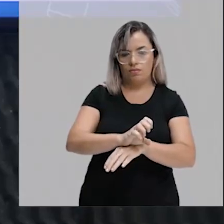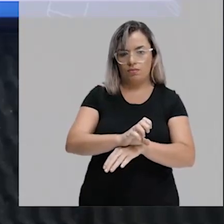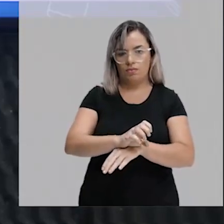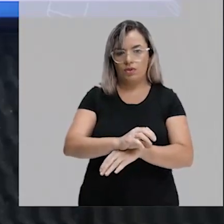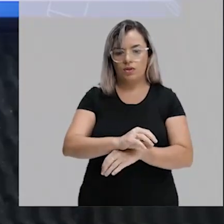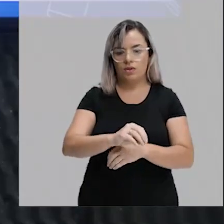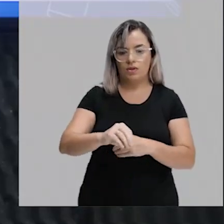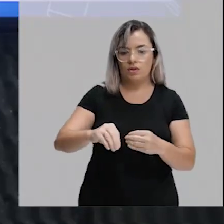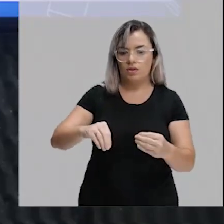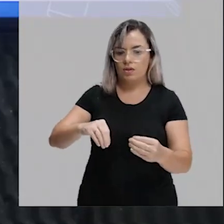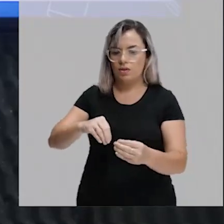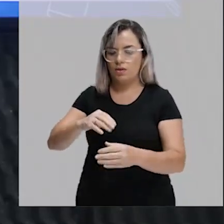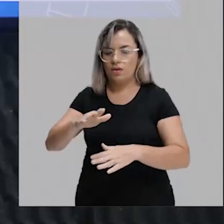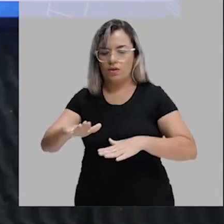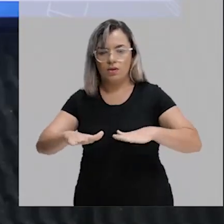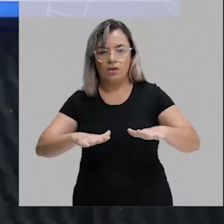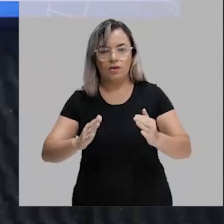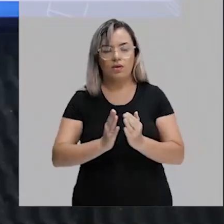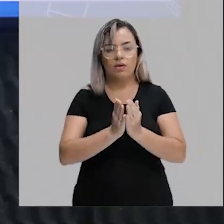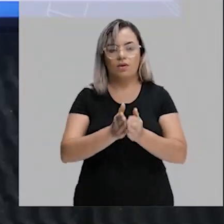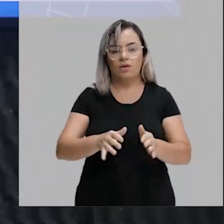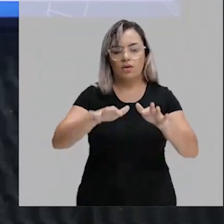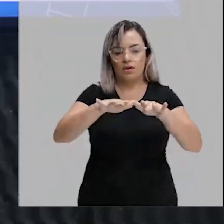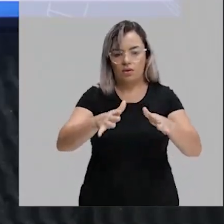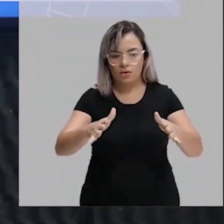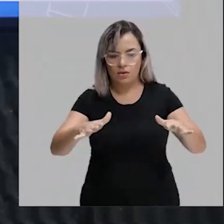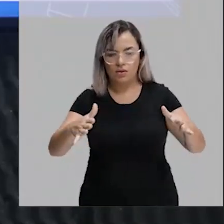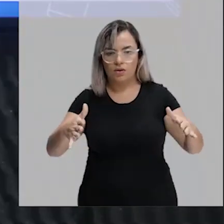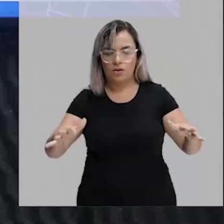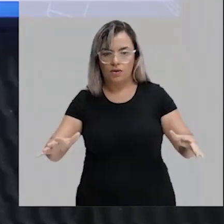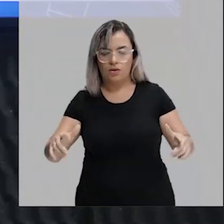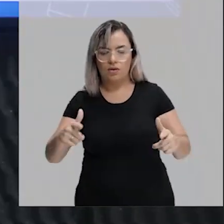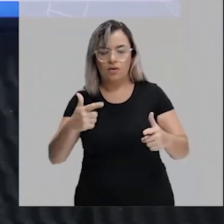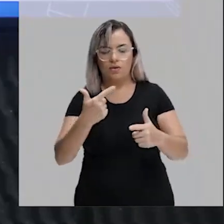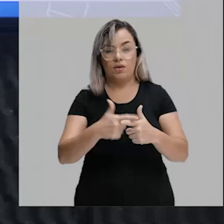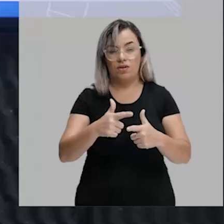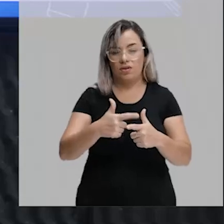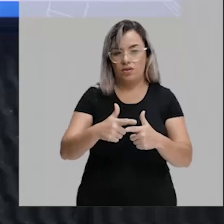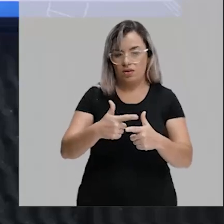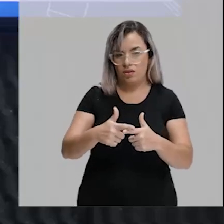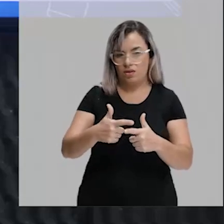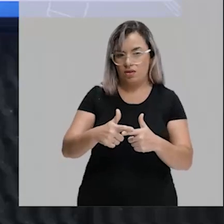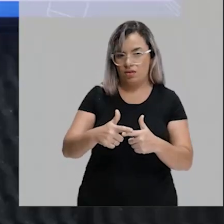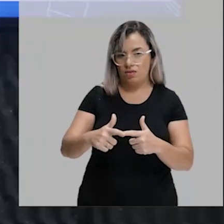num movimento das grandes navegações, entrando em conflito com os franceses,